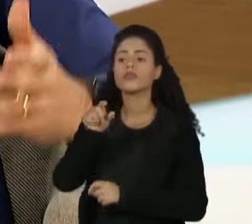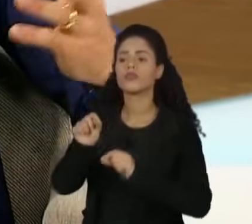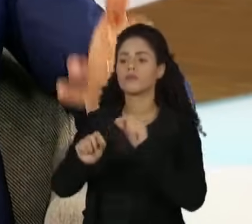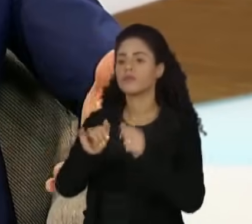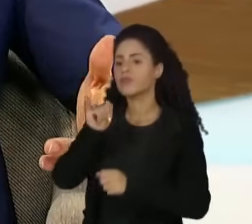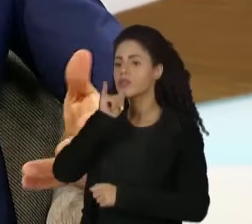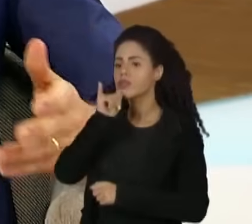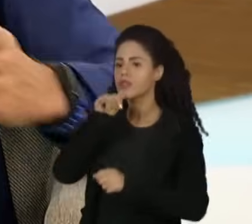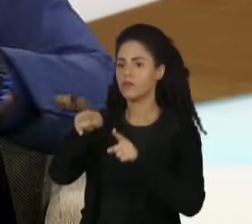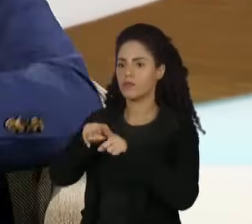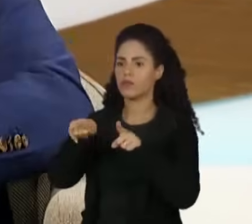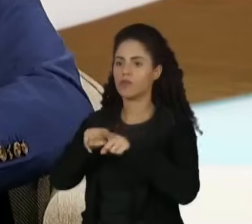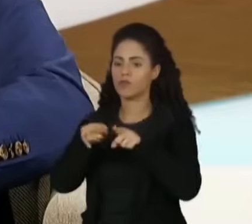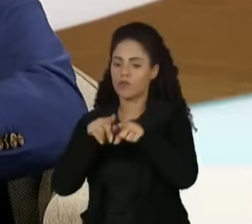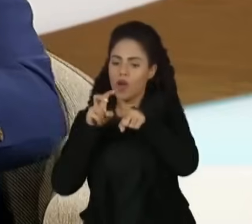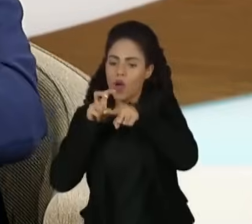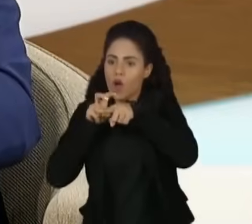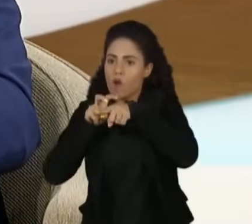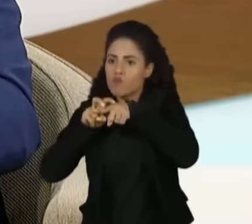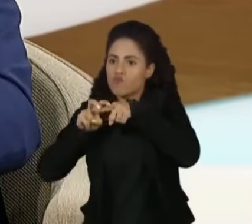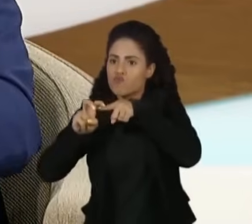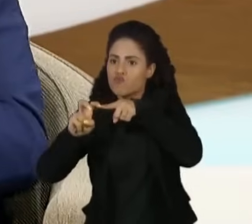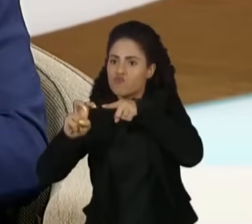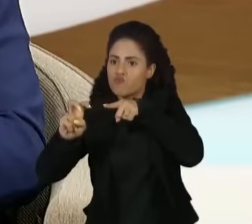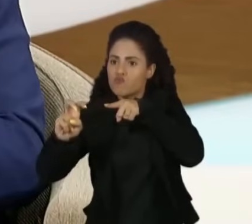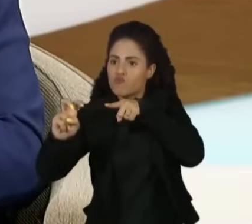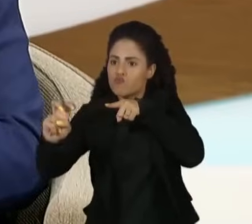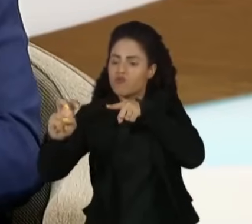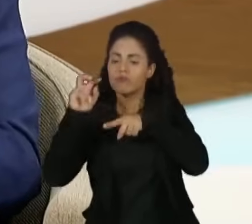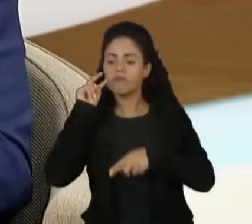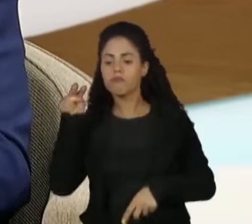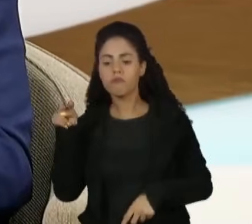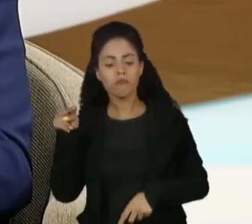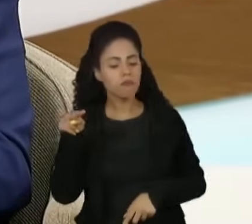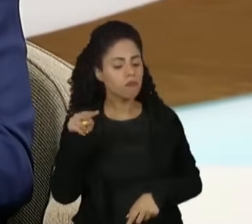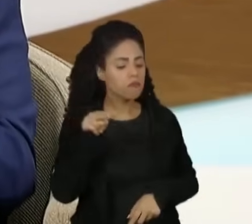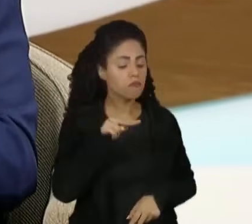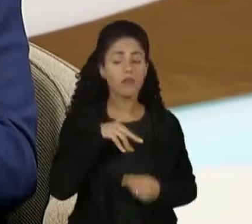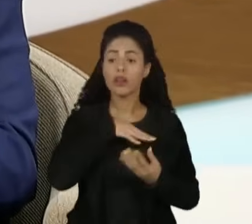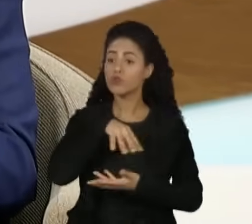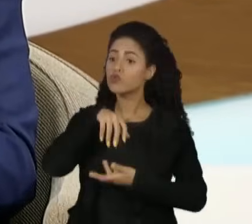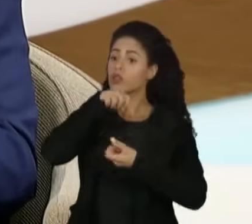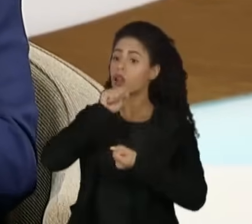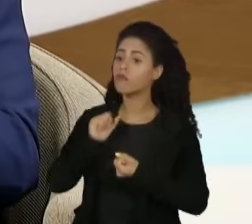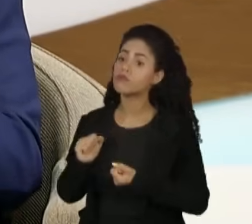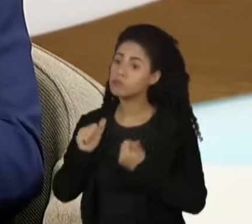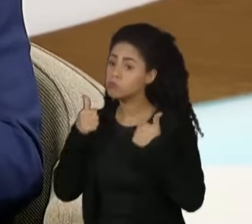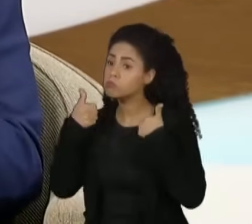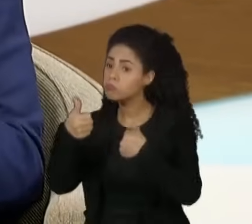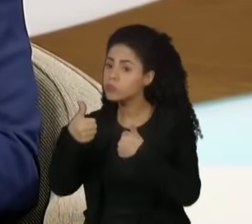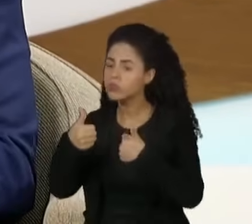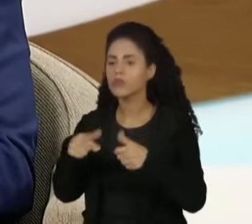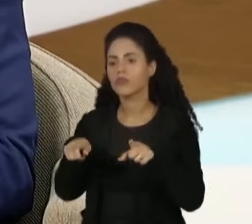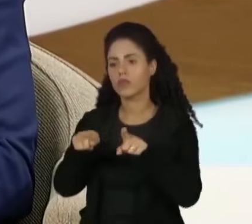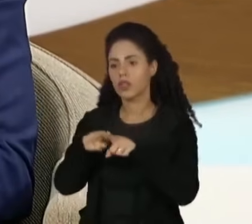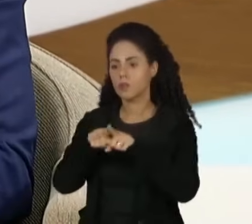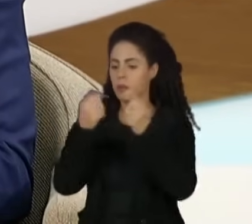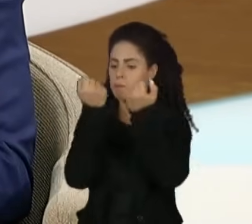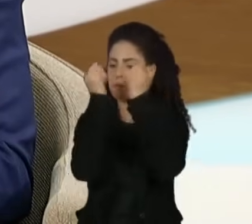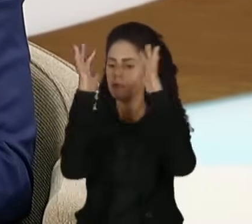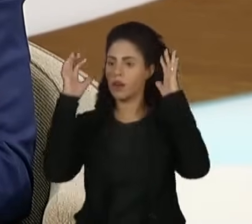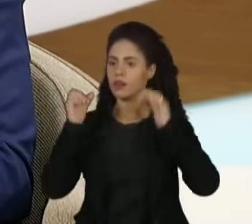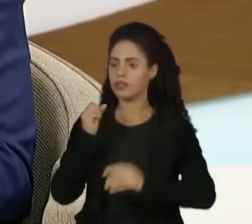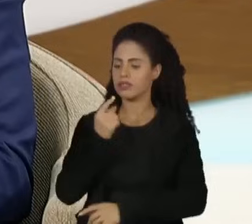pegar o teleférico nas comunidades, você vai entender que é uma solução limpa, é sustentável. Nós vamos, quando você fala dos parques, tem